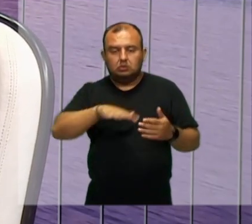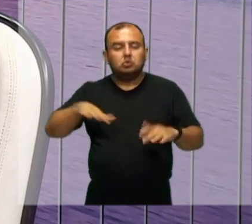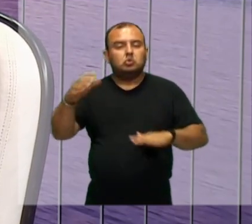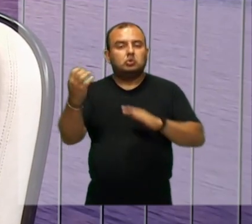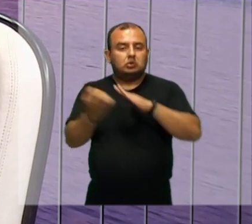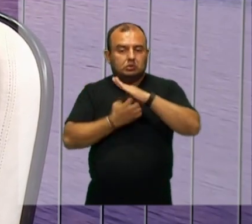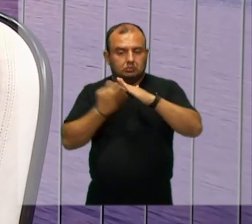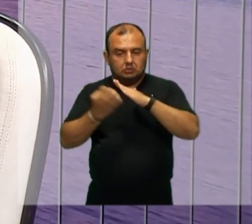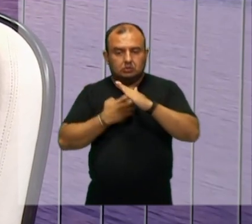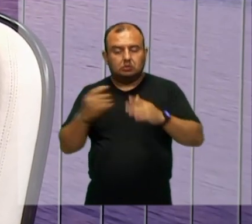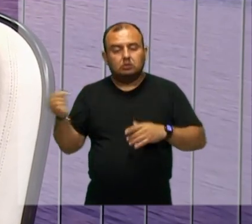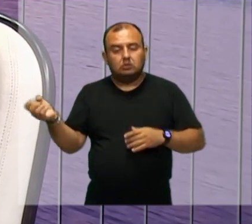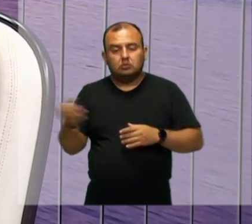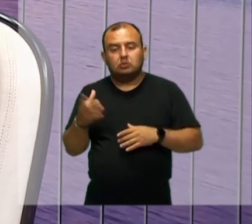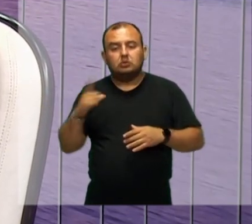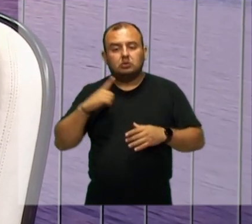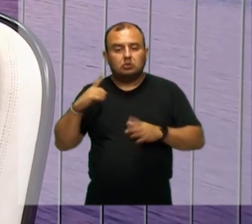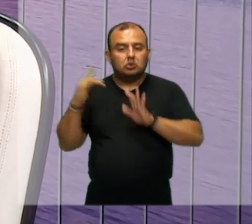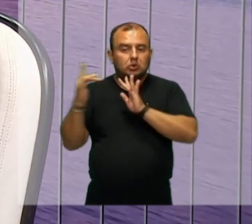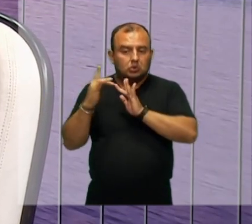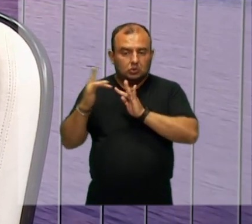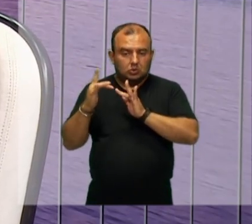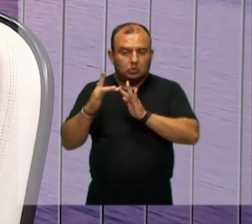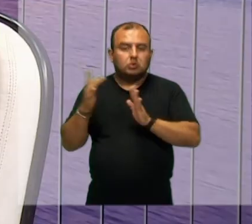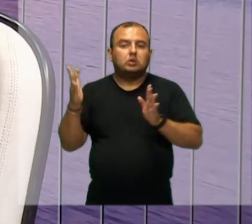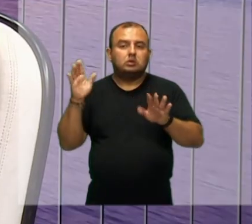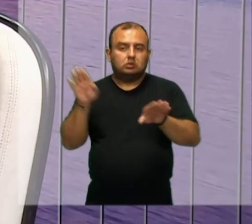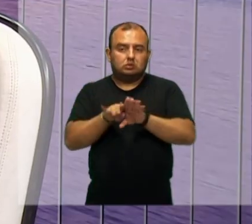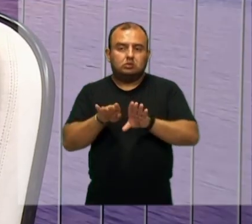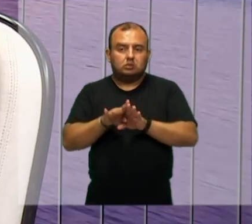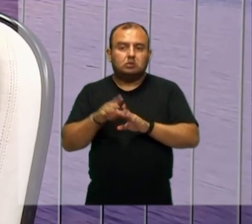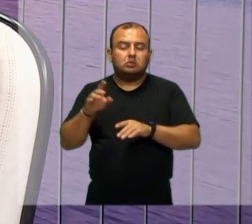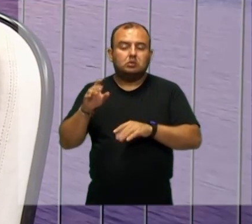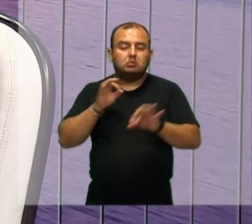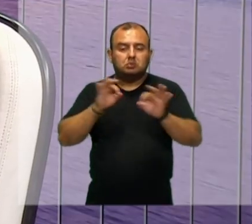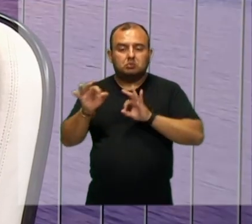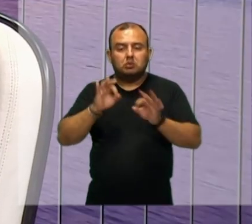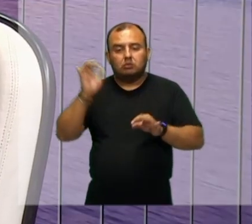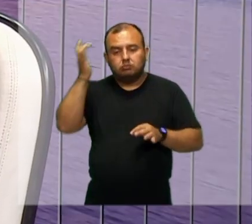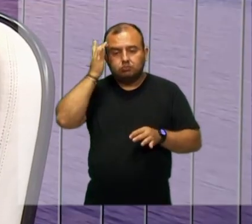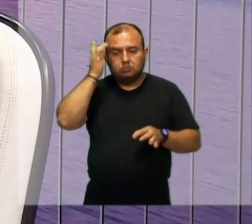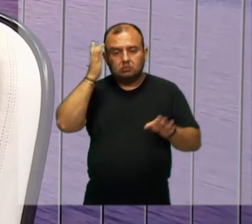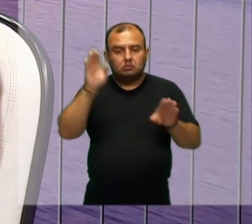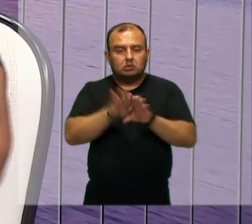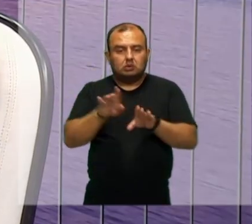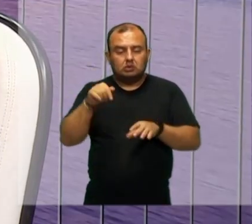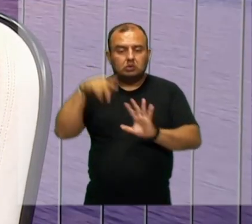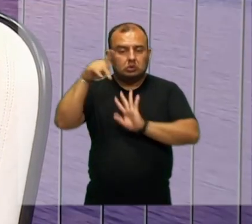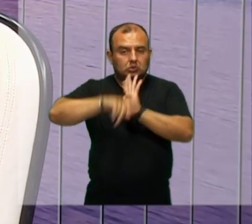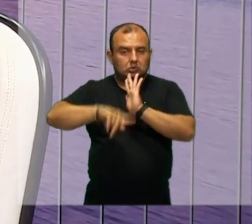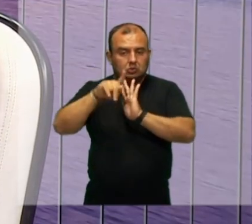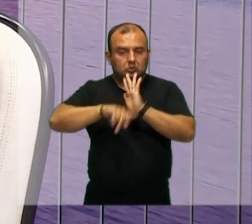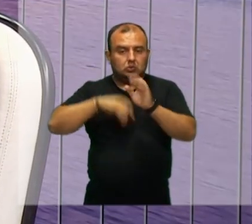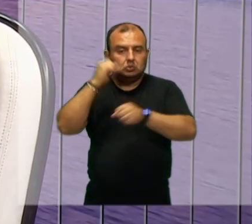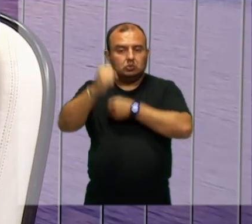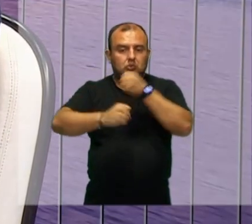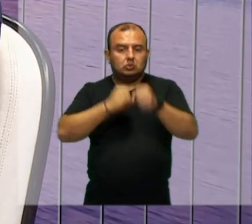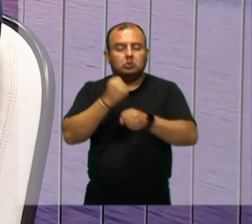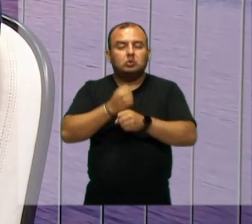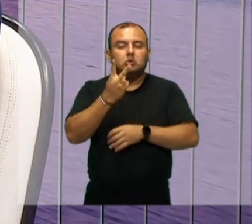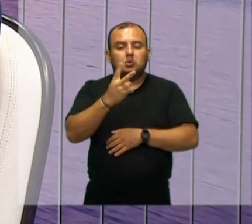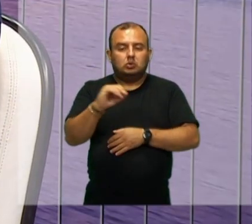empresarial. Recentemente tenho tido alguns contatos que estamos amadurecendo na conversa, inclusive nesse projeto para 2028.